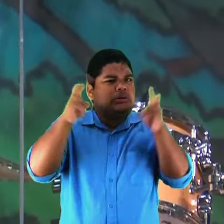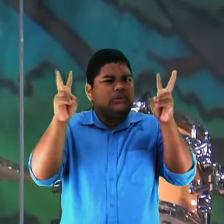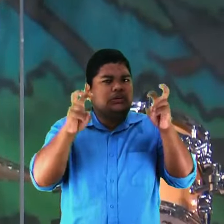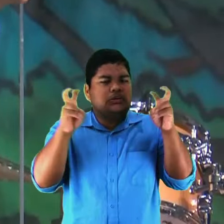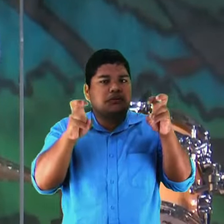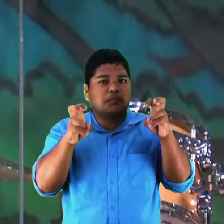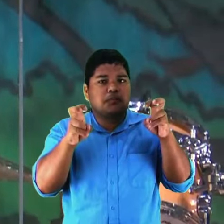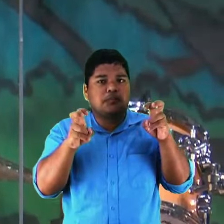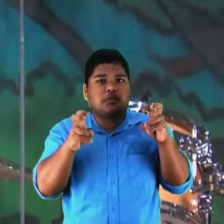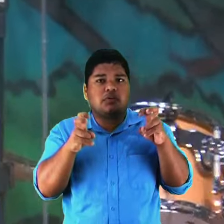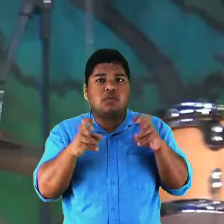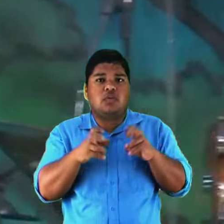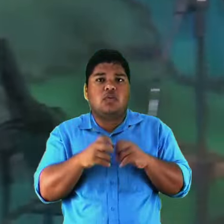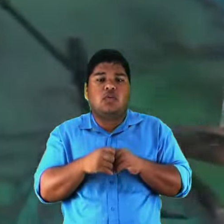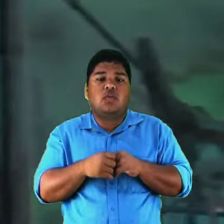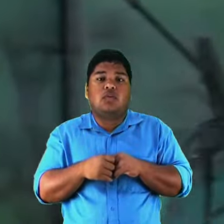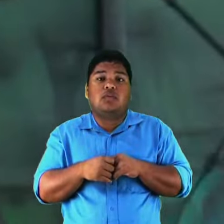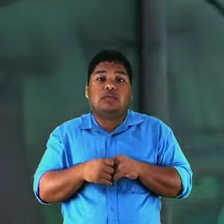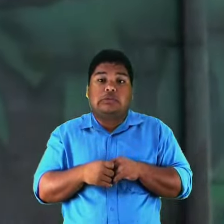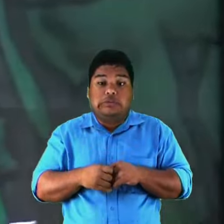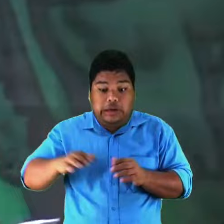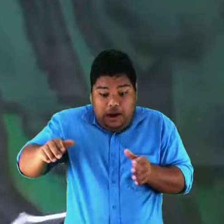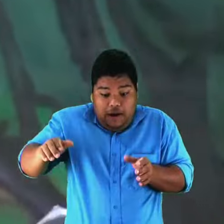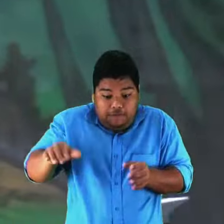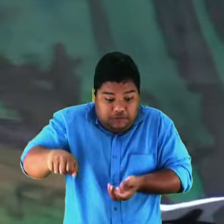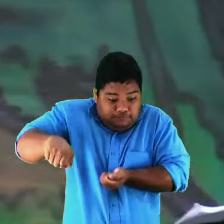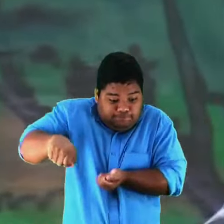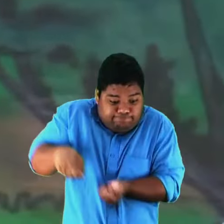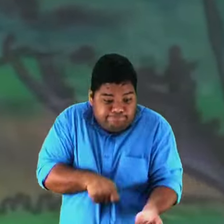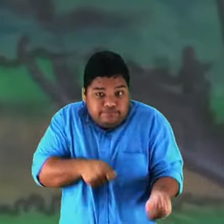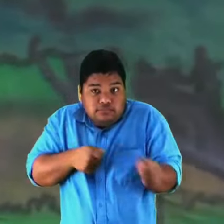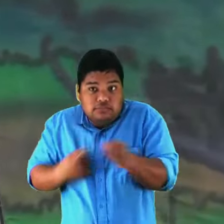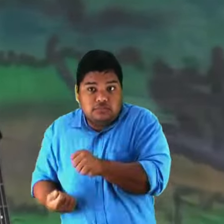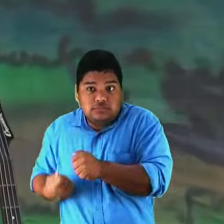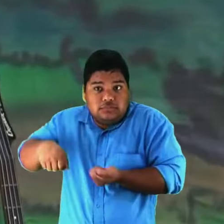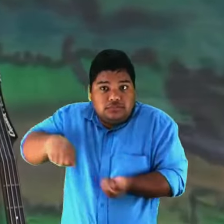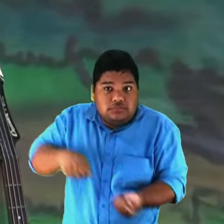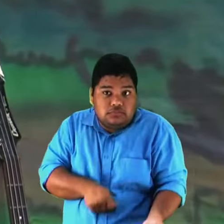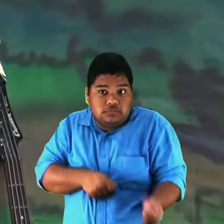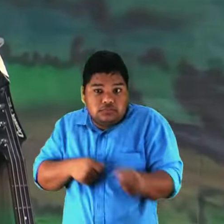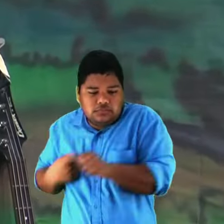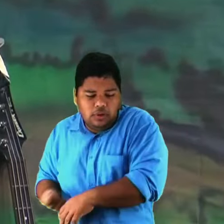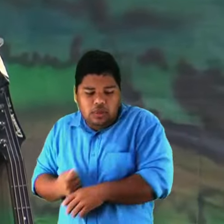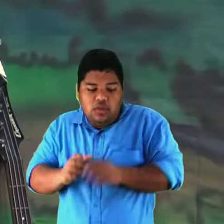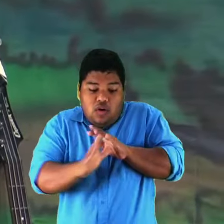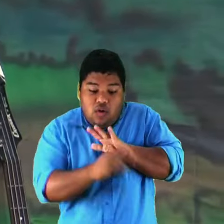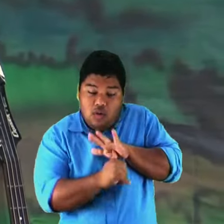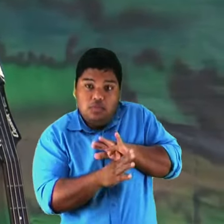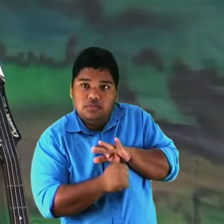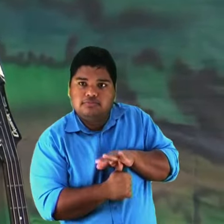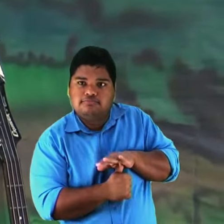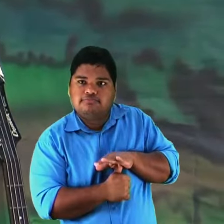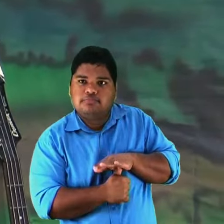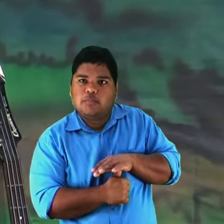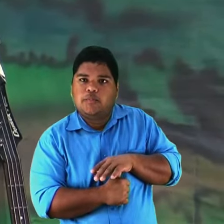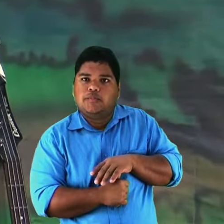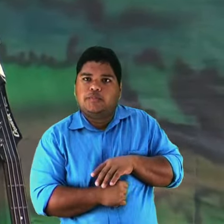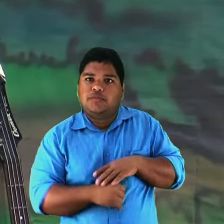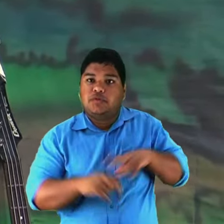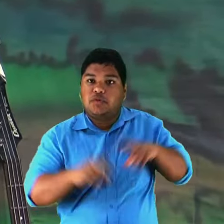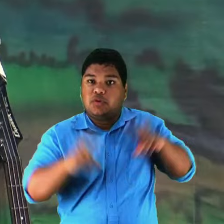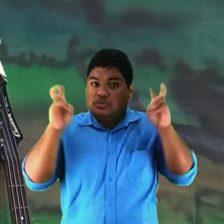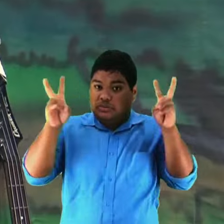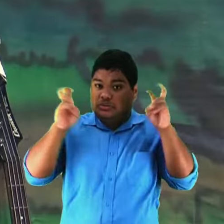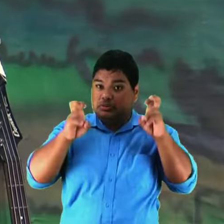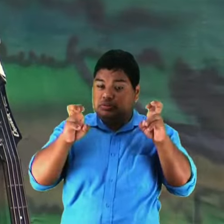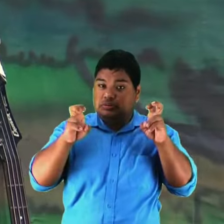ó. Cavam e roubam. Não foi assim que eu li para você? O texto que eu li para